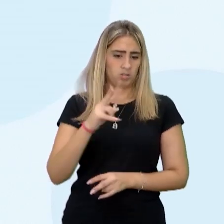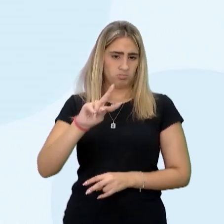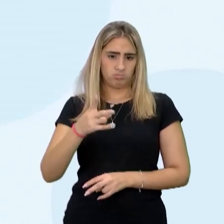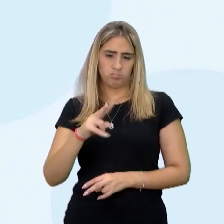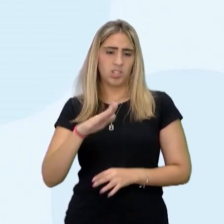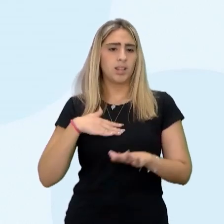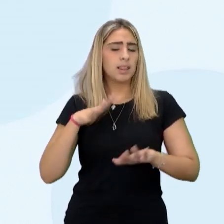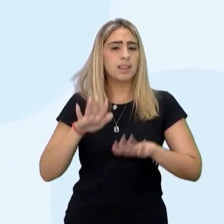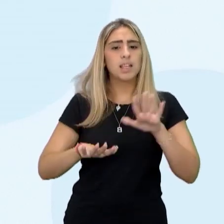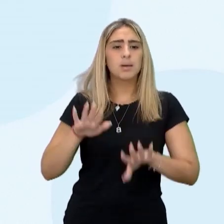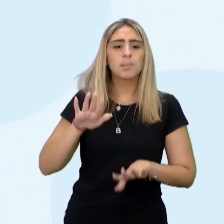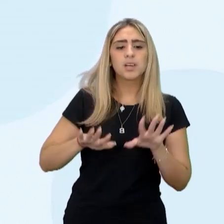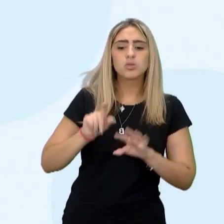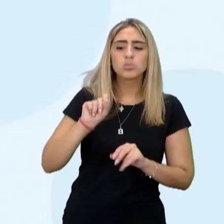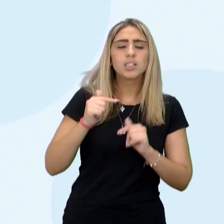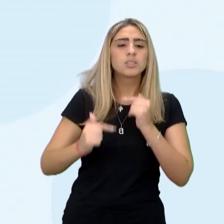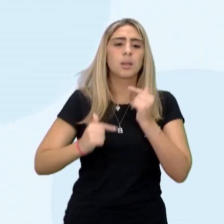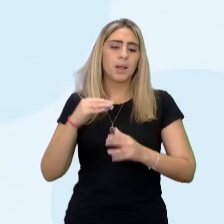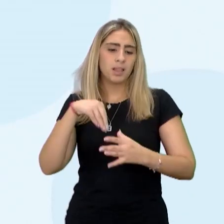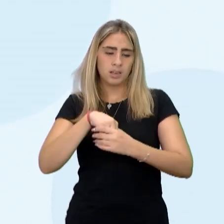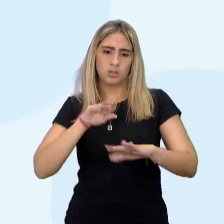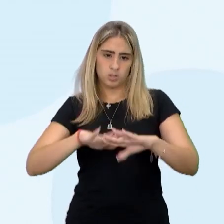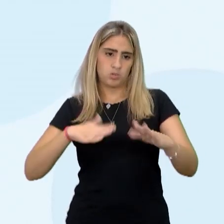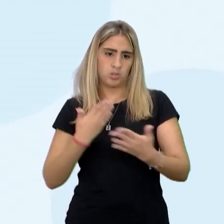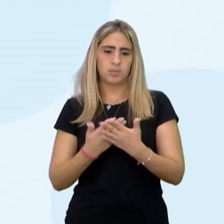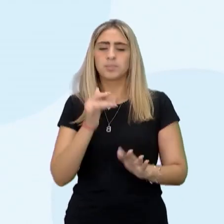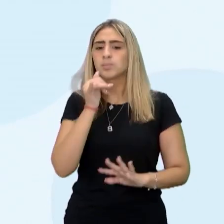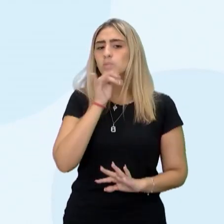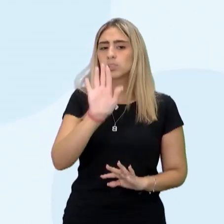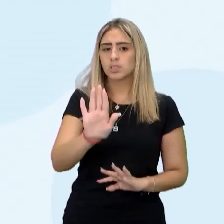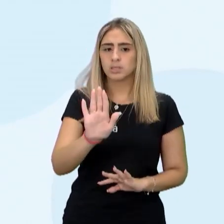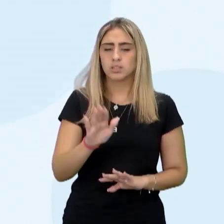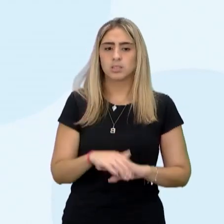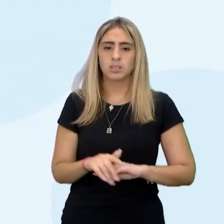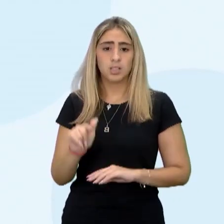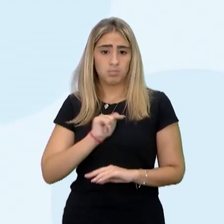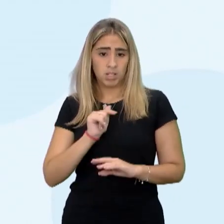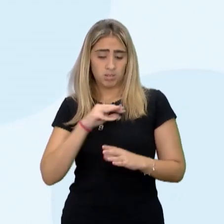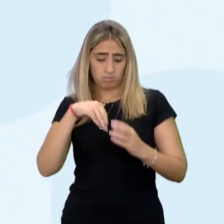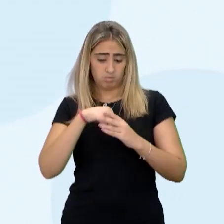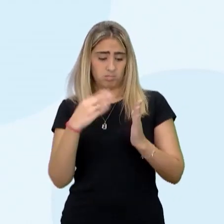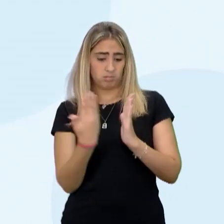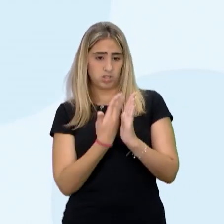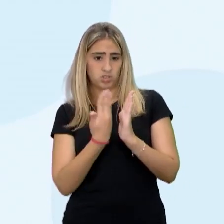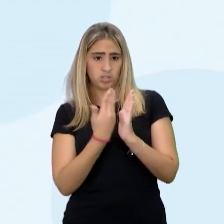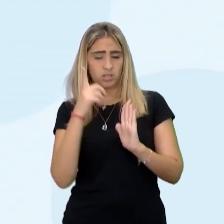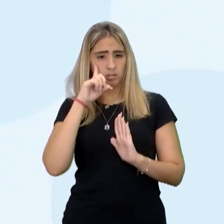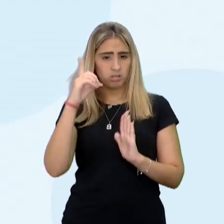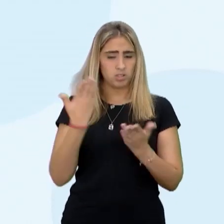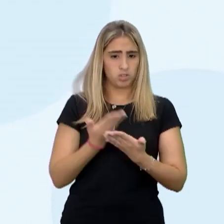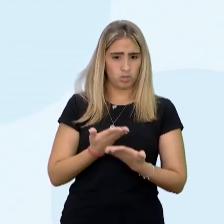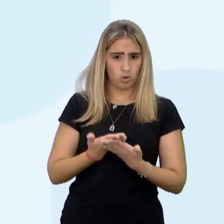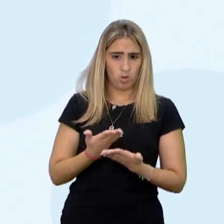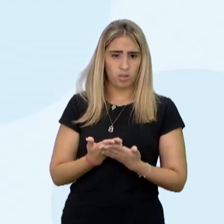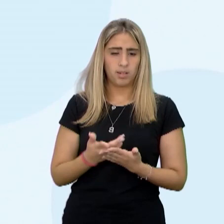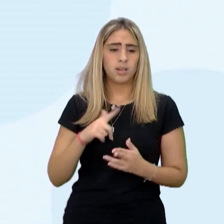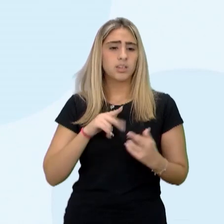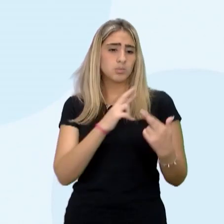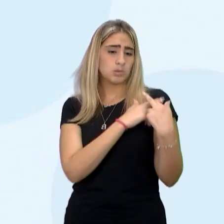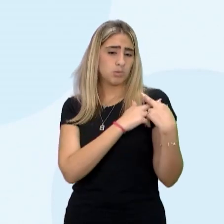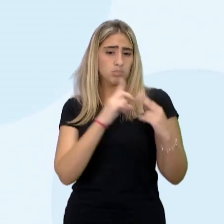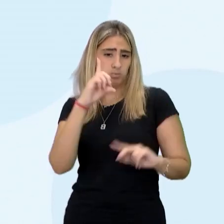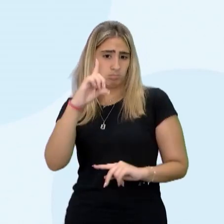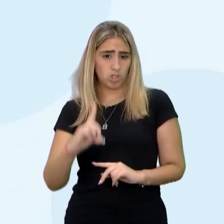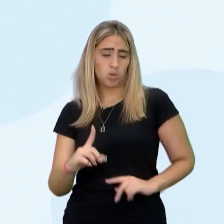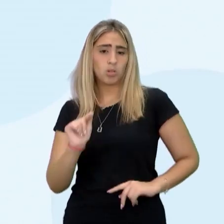depende do que está sendo trabalhado. Então, por exemplo, para validar a agenda da escola, né, que era a responsabilidade lá do diretor, tem